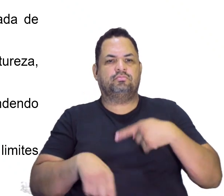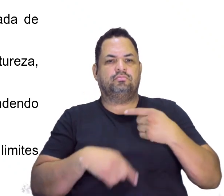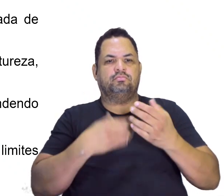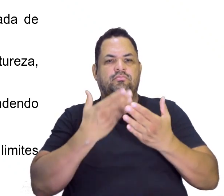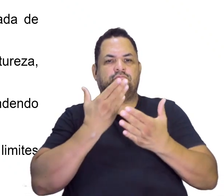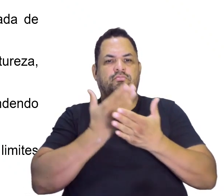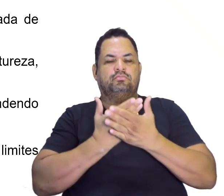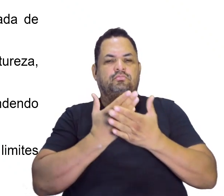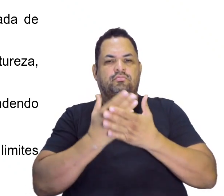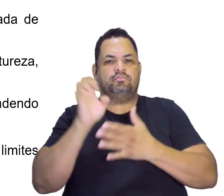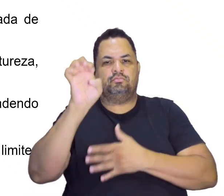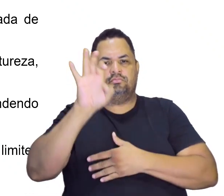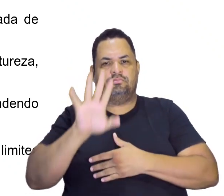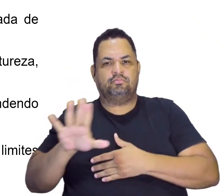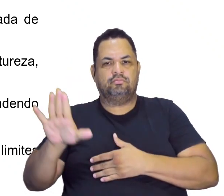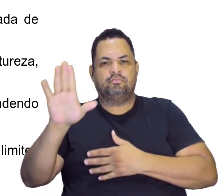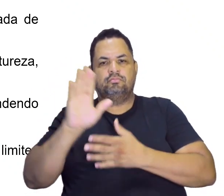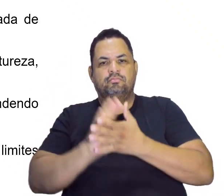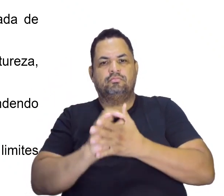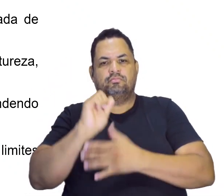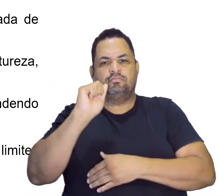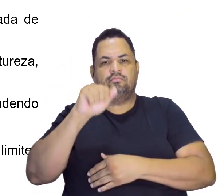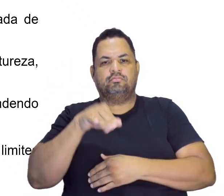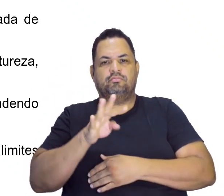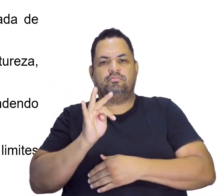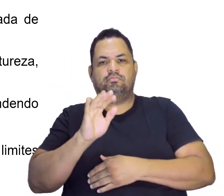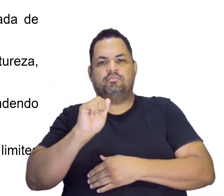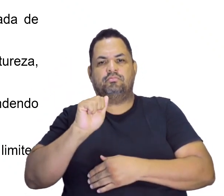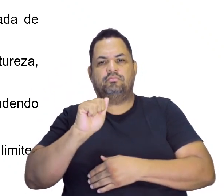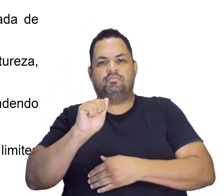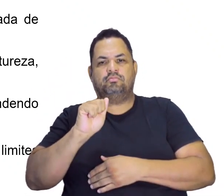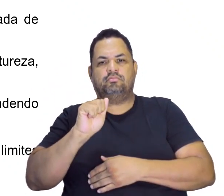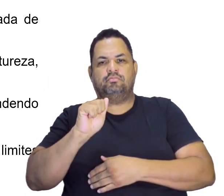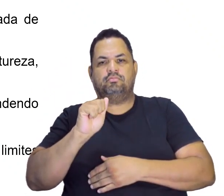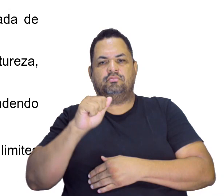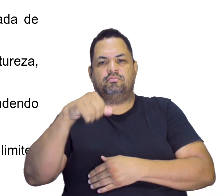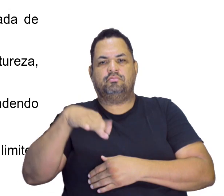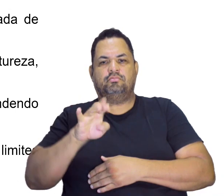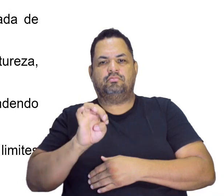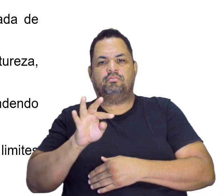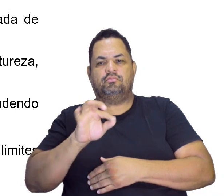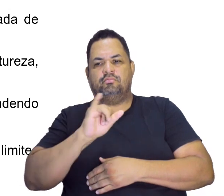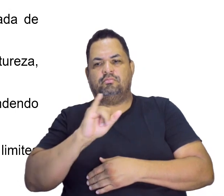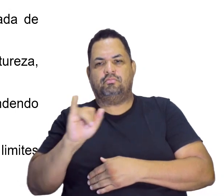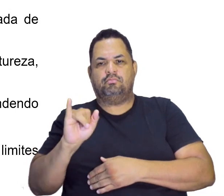estudar na Europa, Anita